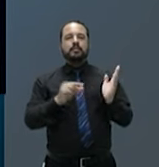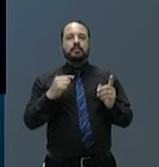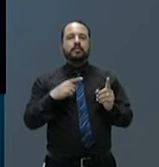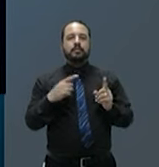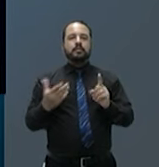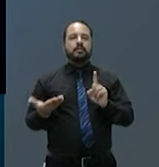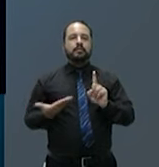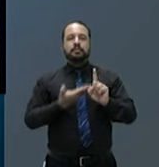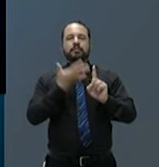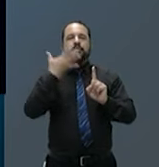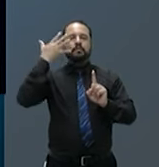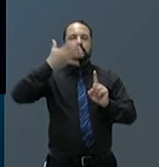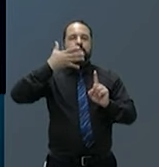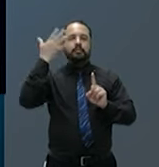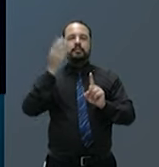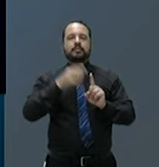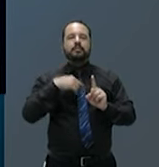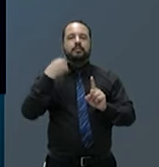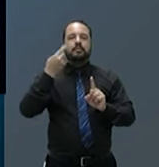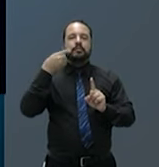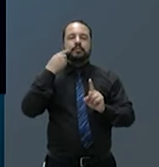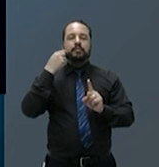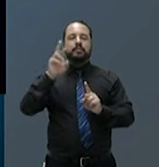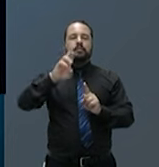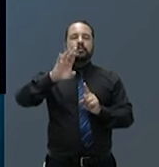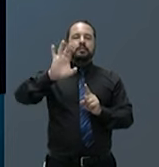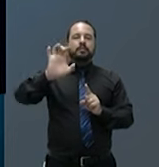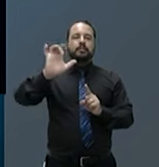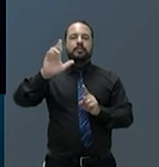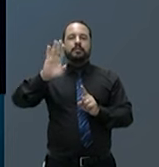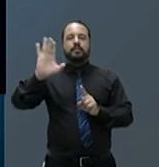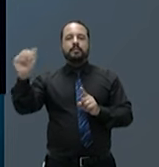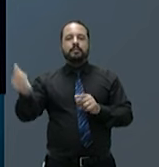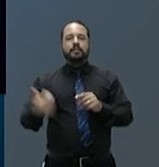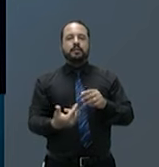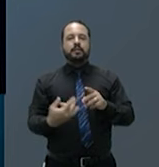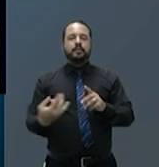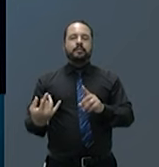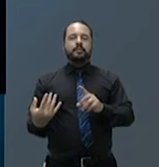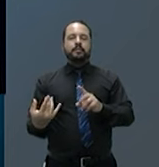oral da doutora Rebeca Monteiro por videoconferência,